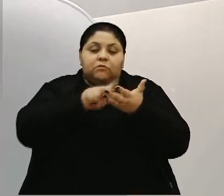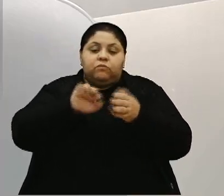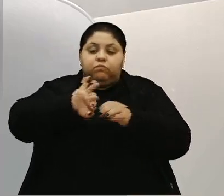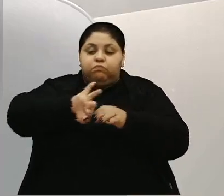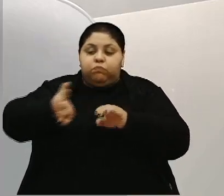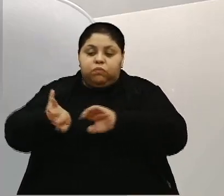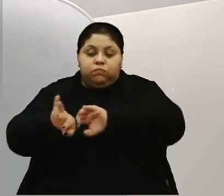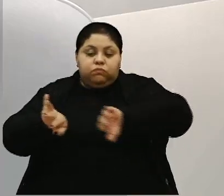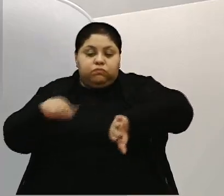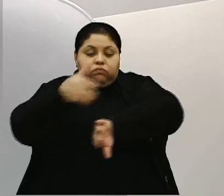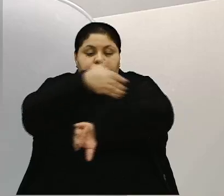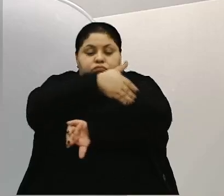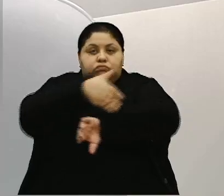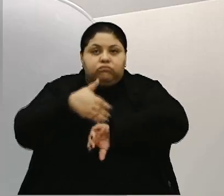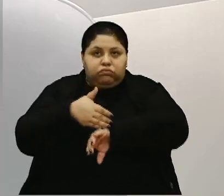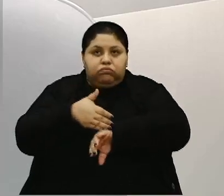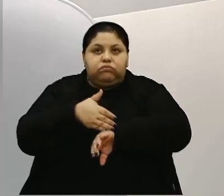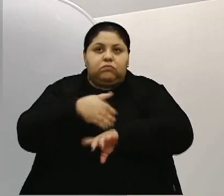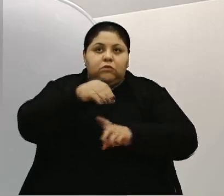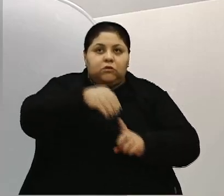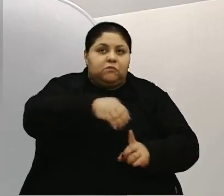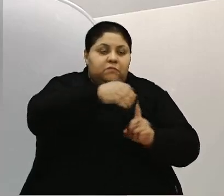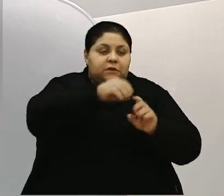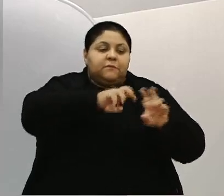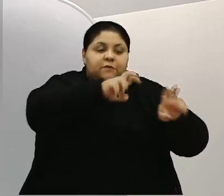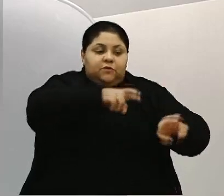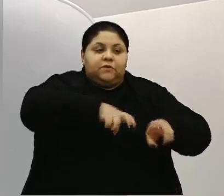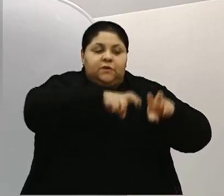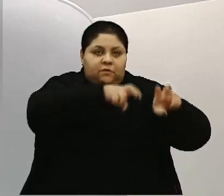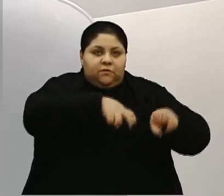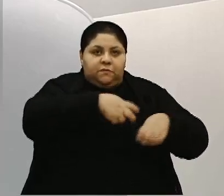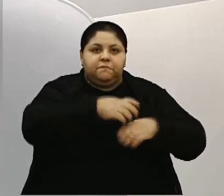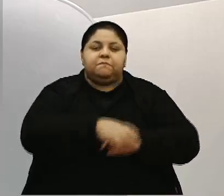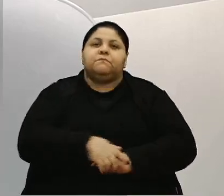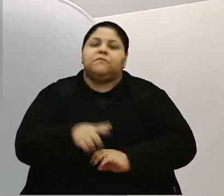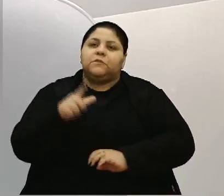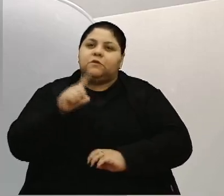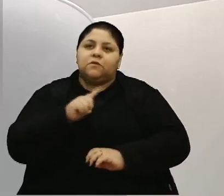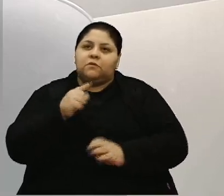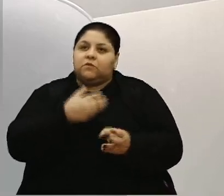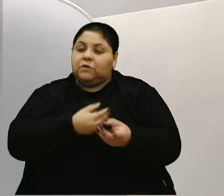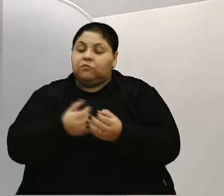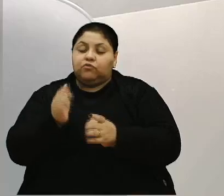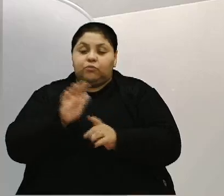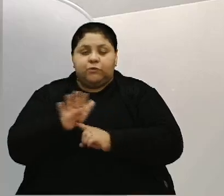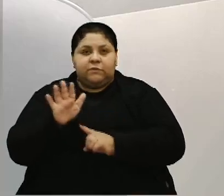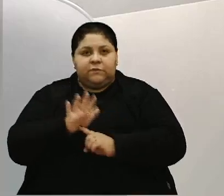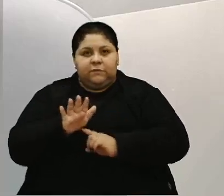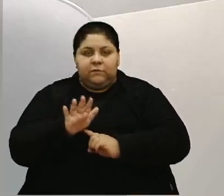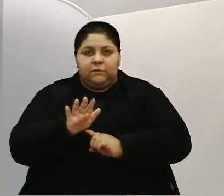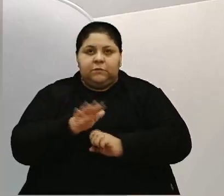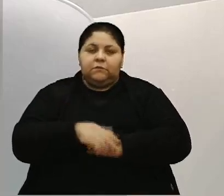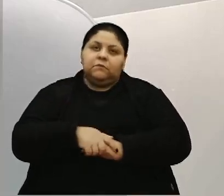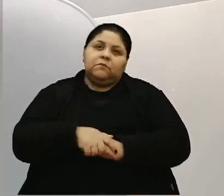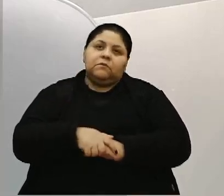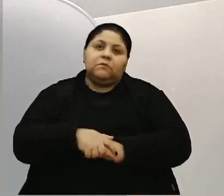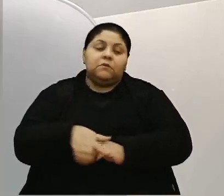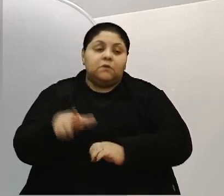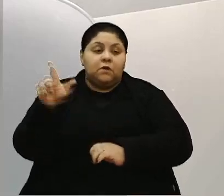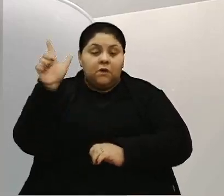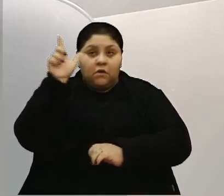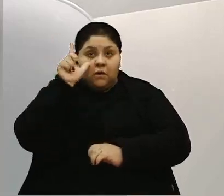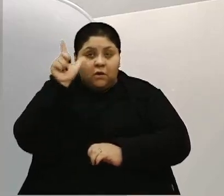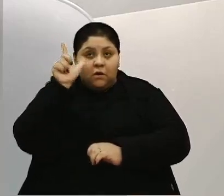alargamentos nas estradas, principalmente do interior, que temos muitas demandas. E visualizei